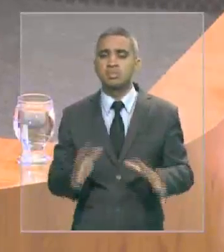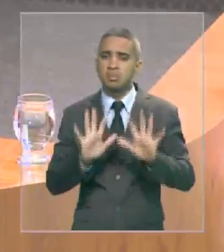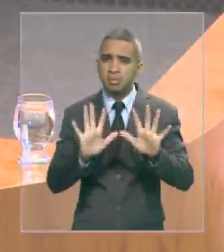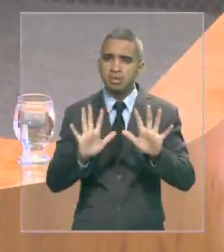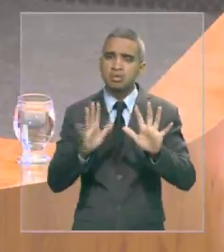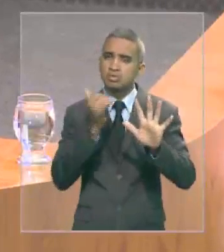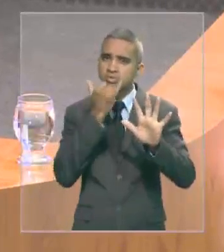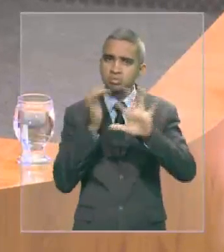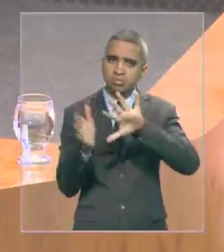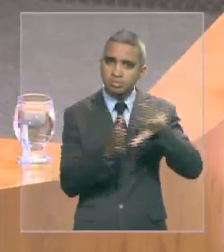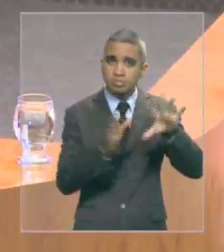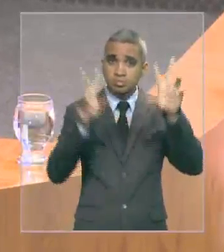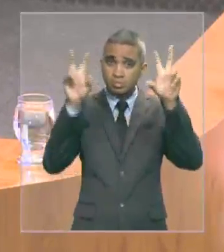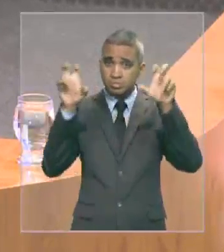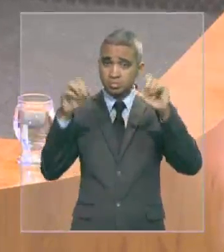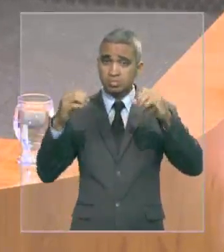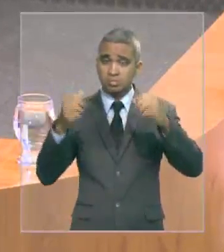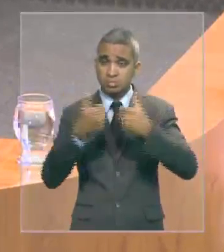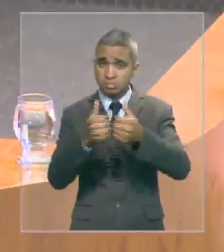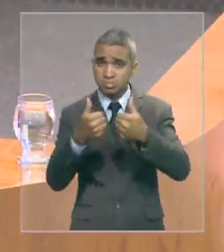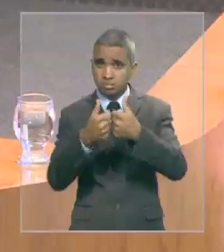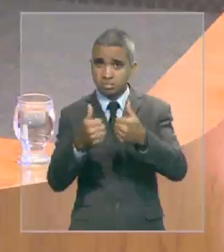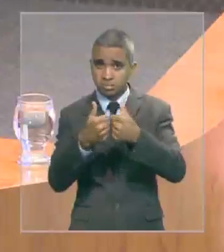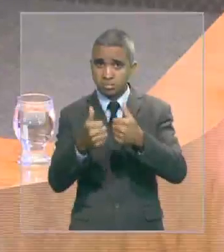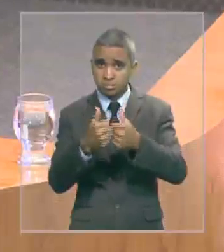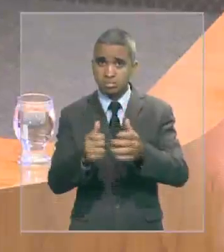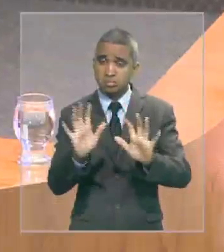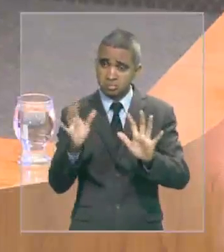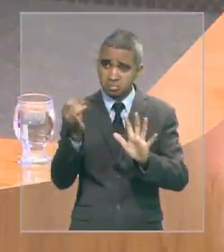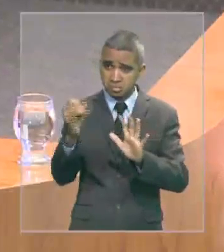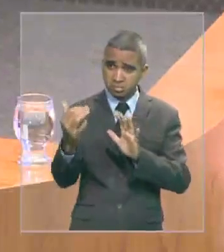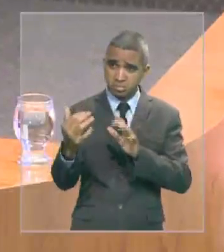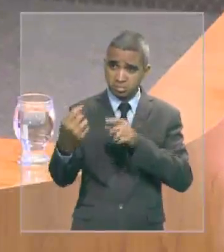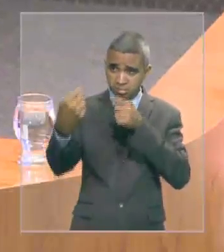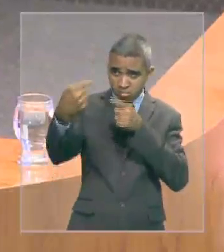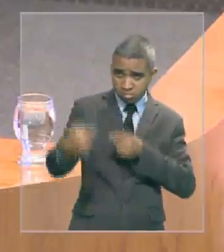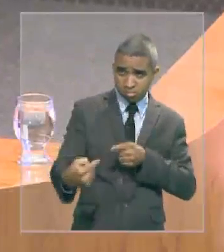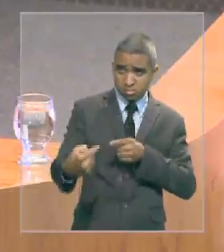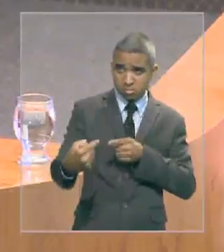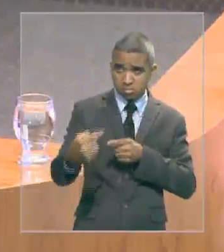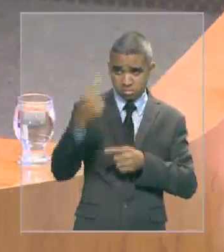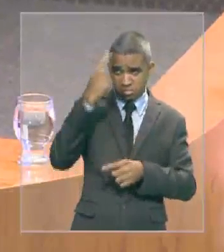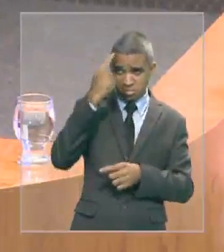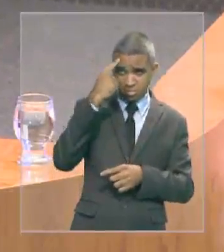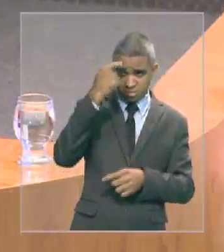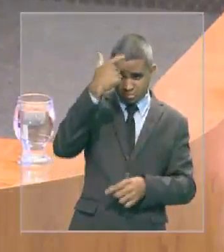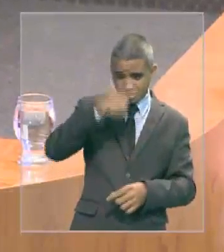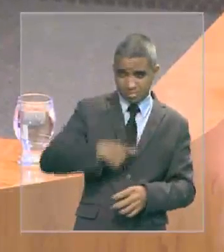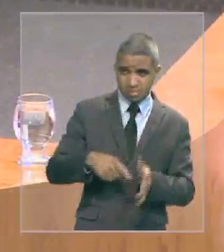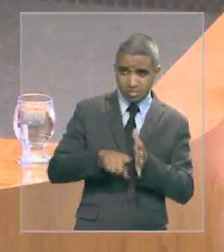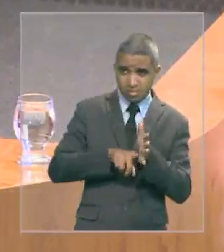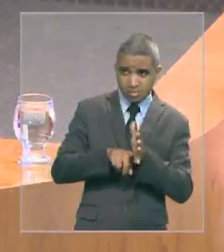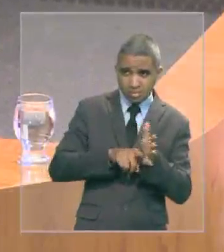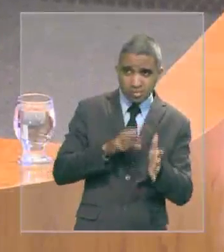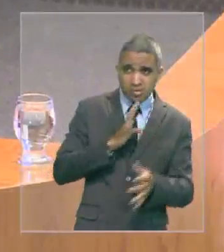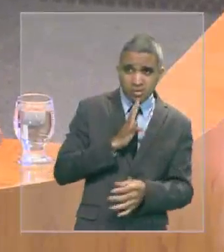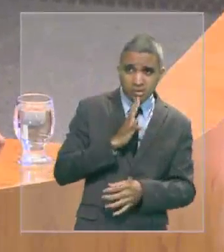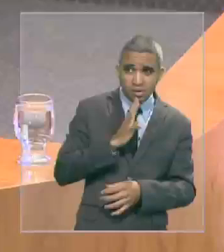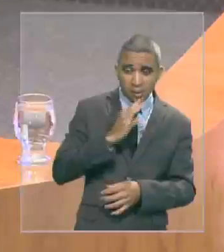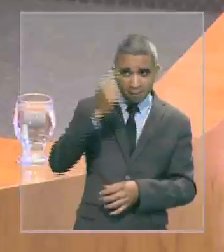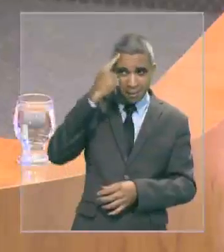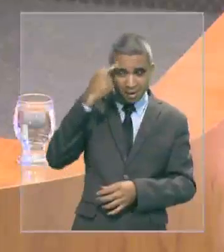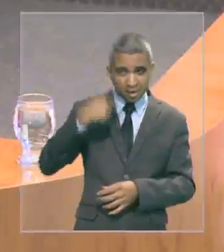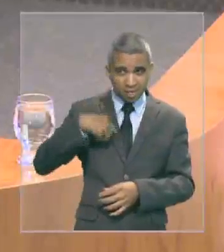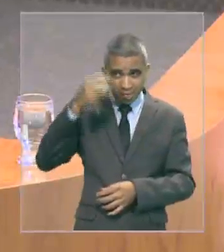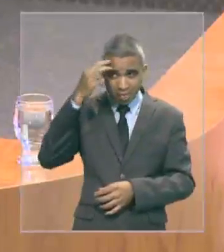coloco à vossa disposição, como eu já falei para Vossa Excelência. Vossa Excelência acha que me conhece, acha que ainda tenho distúrbios mentais. Mas eu